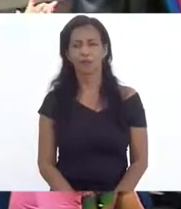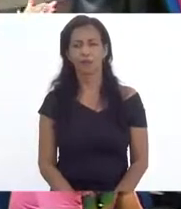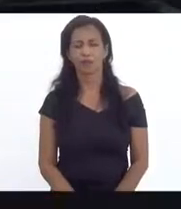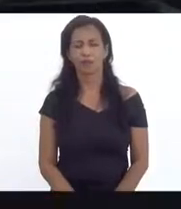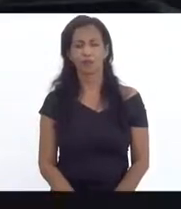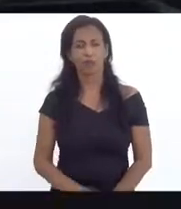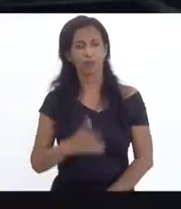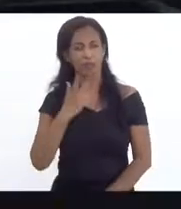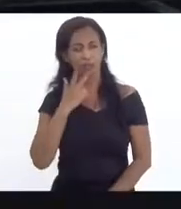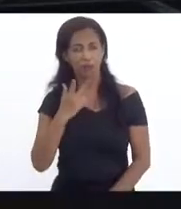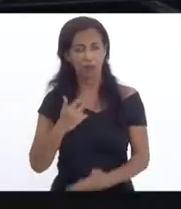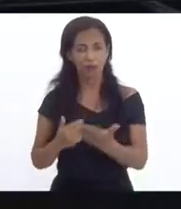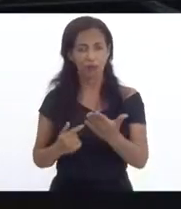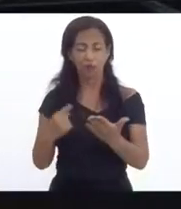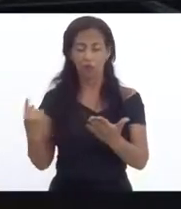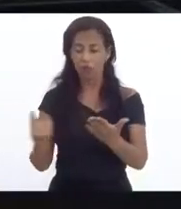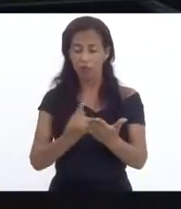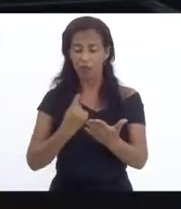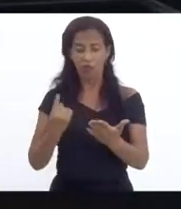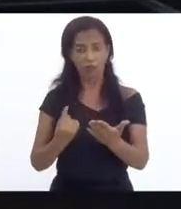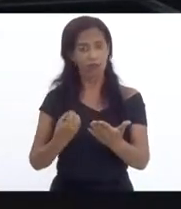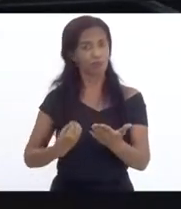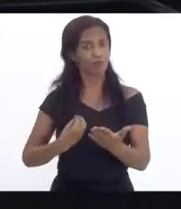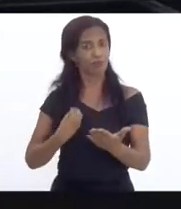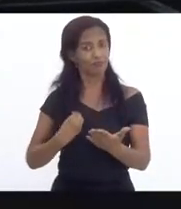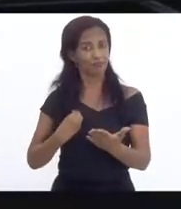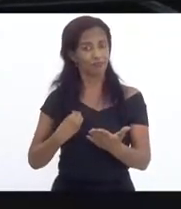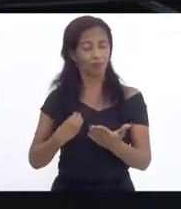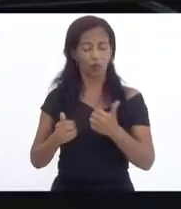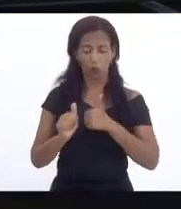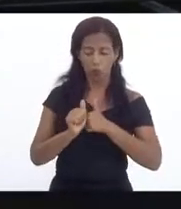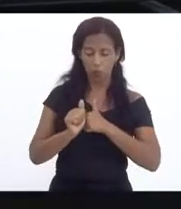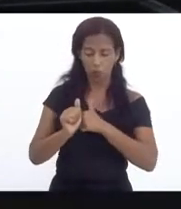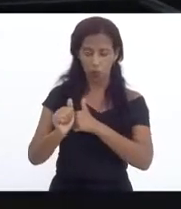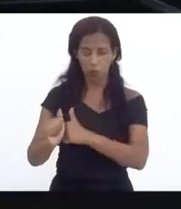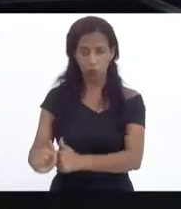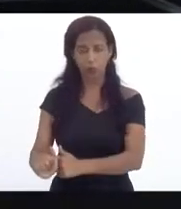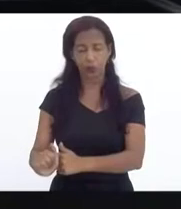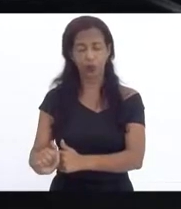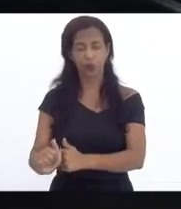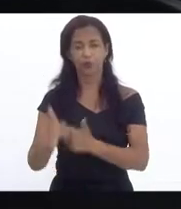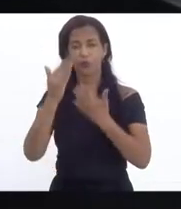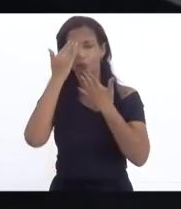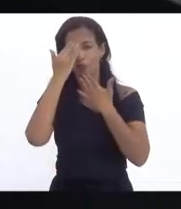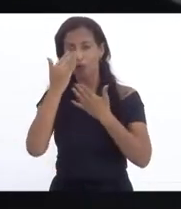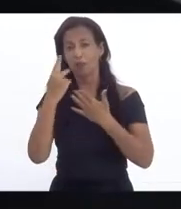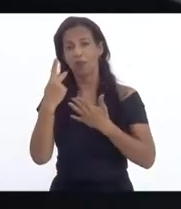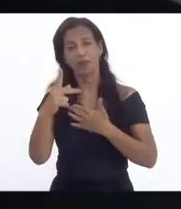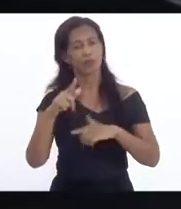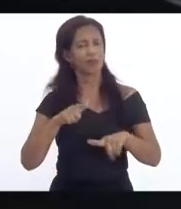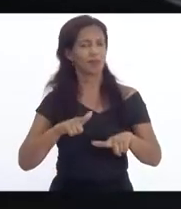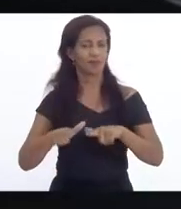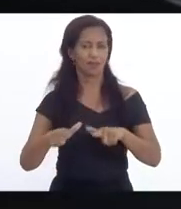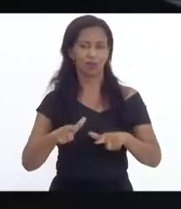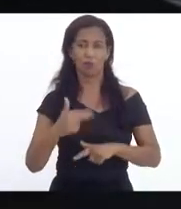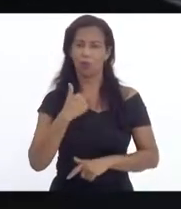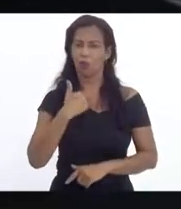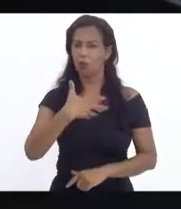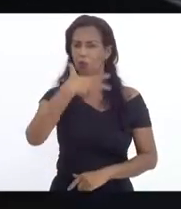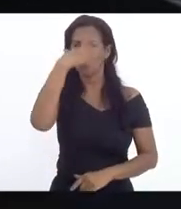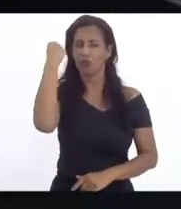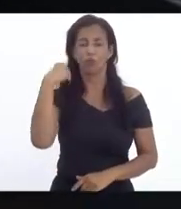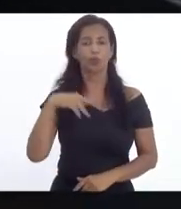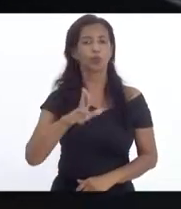E dizer ao senhor que nós estamos sobrevivendo com o nosso segmento, agradeço o seu trabalho. E eu não posso esquecer que